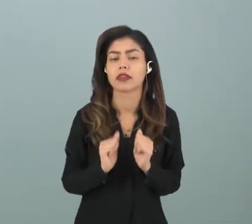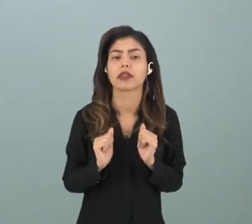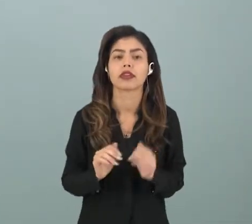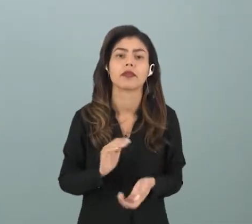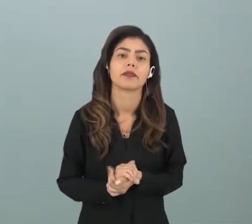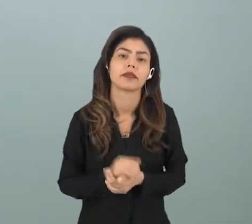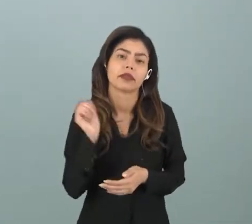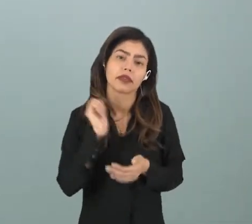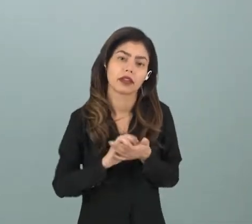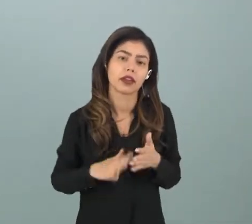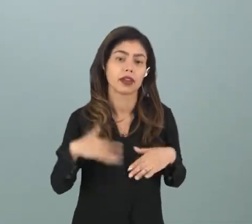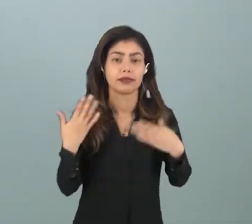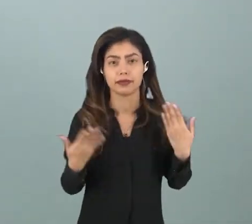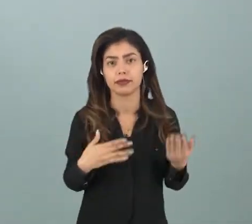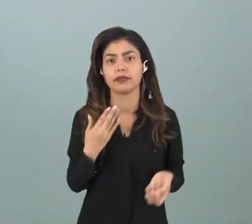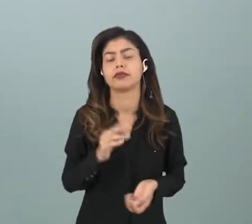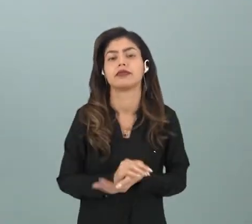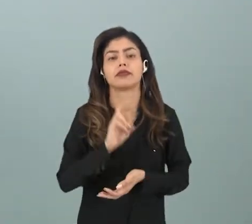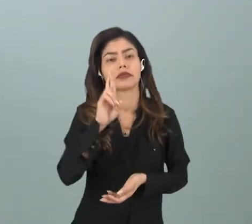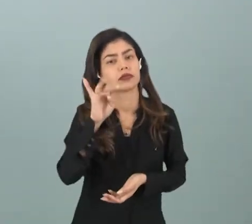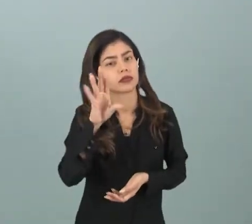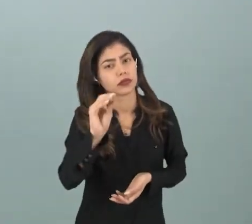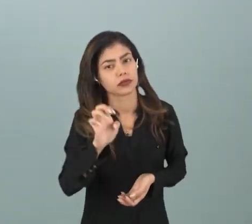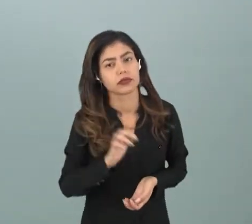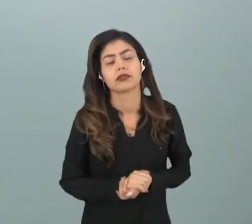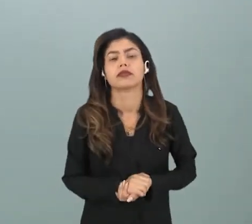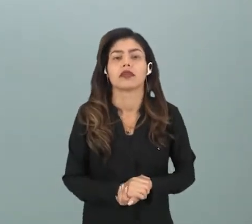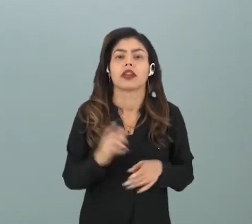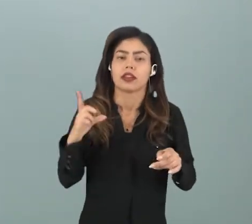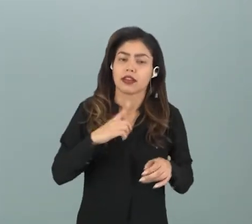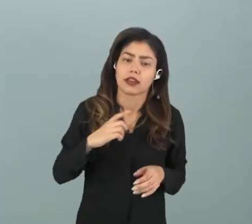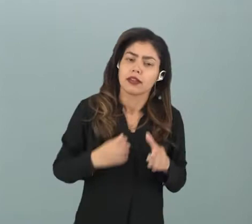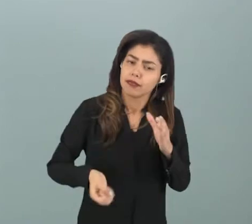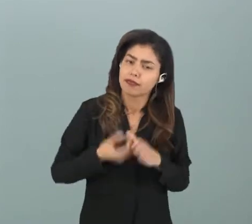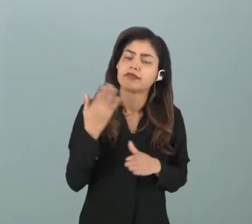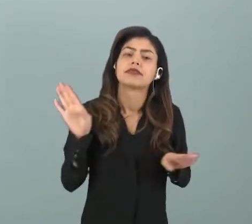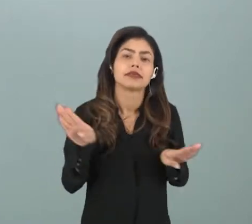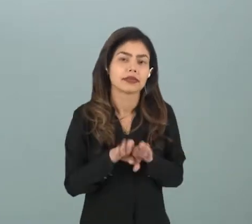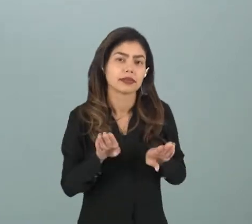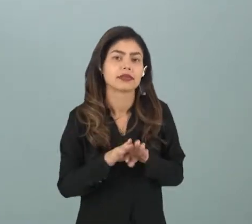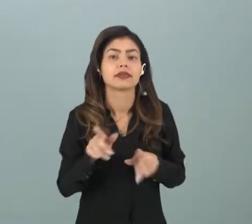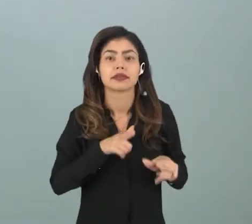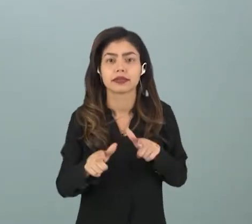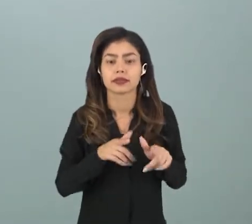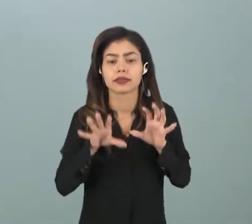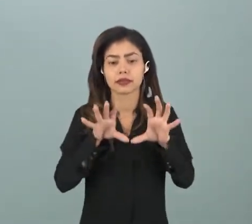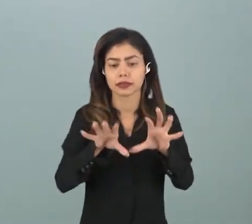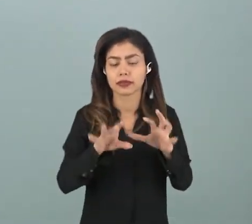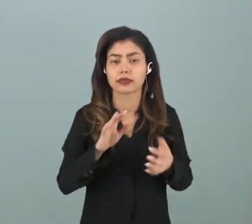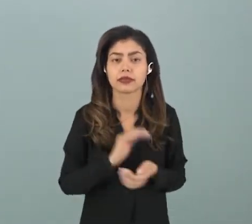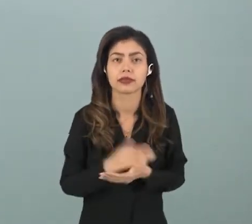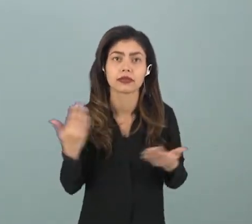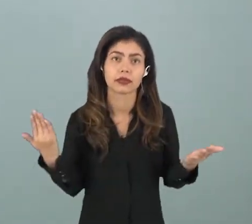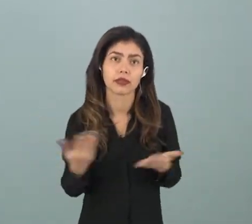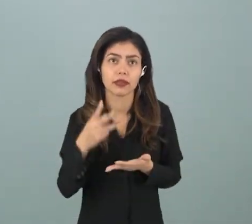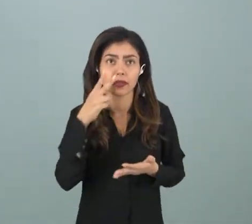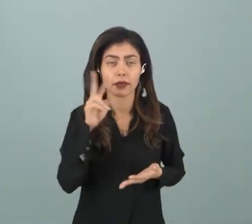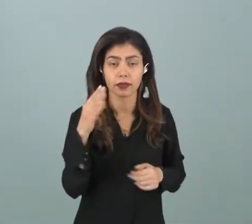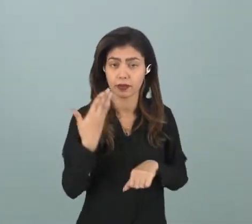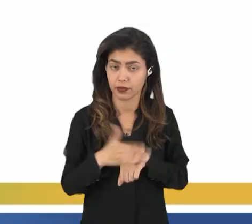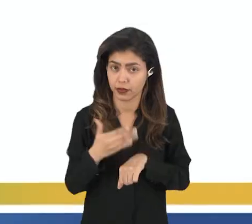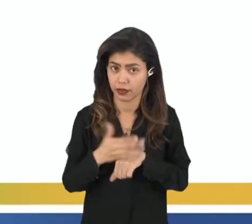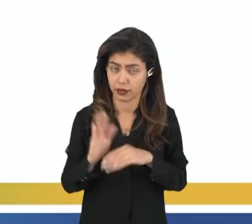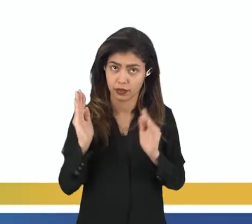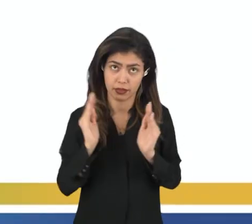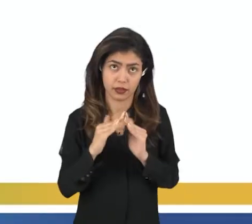como uma atividade de lazer, né? Um hobby, né? E existem as pessoas que também trabalham com isso. E a gente vai ver um pouquinho sobre o